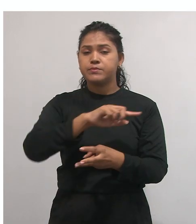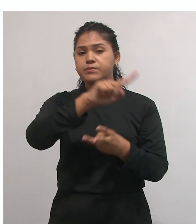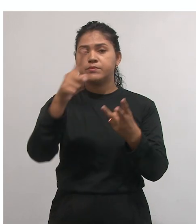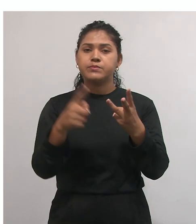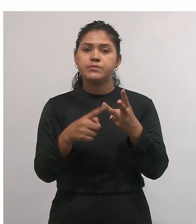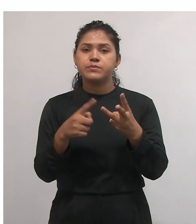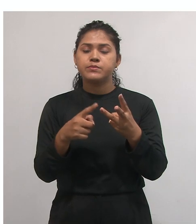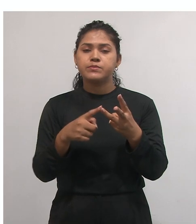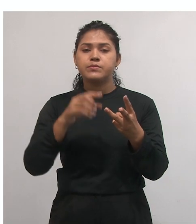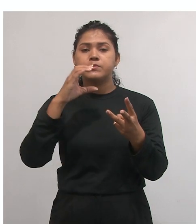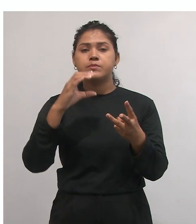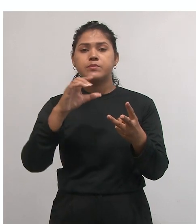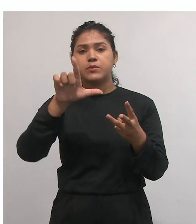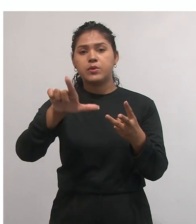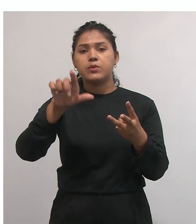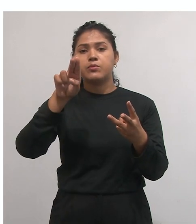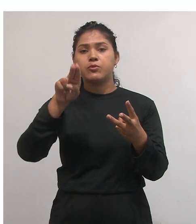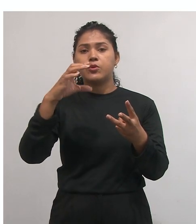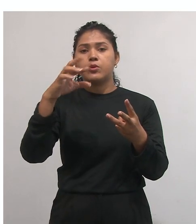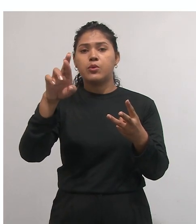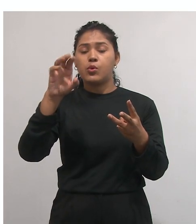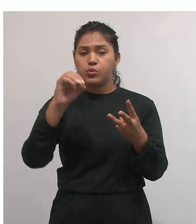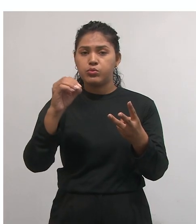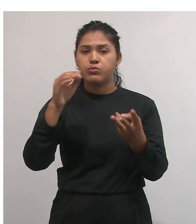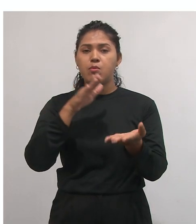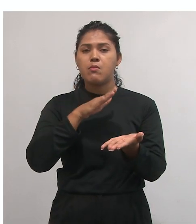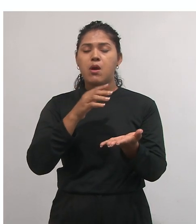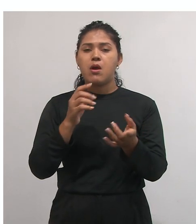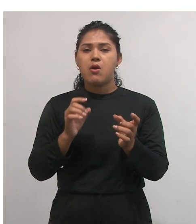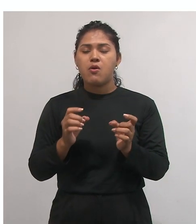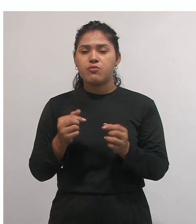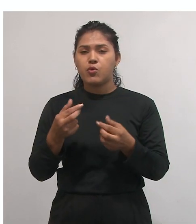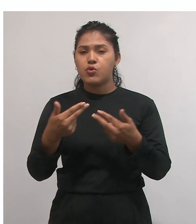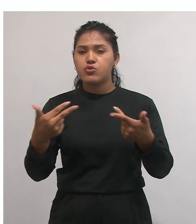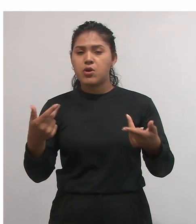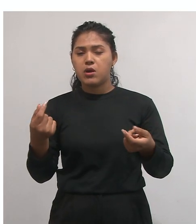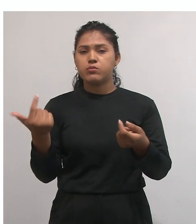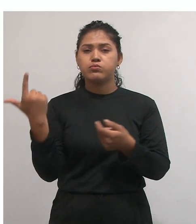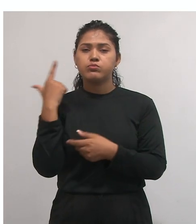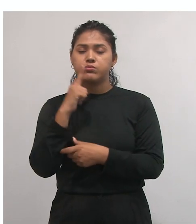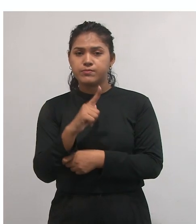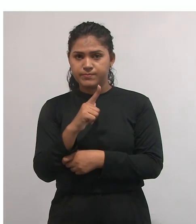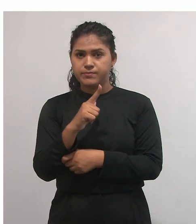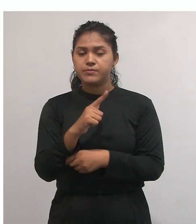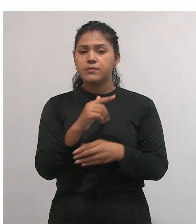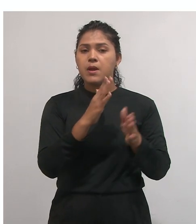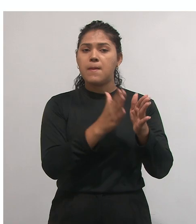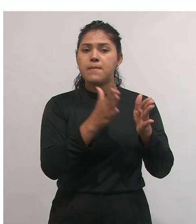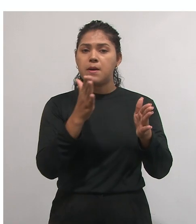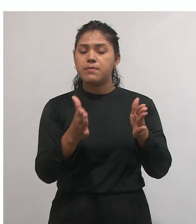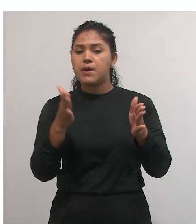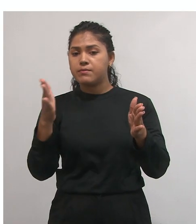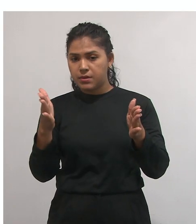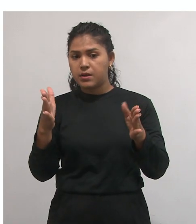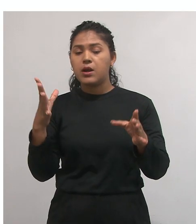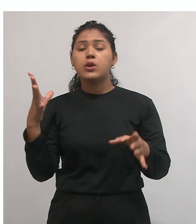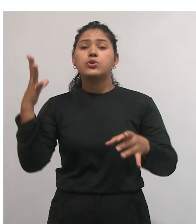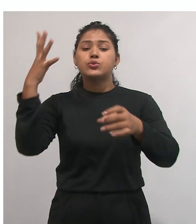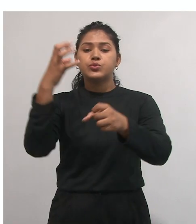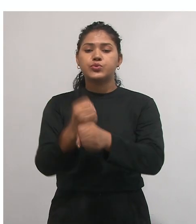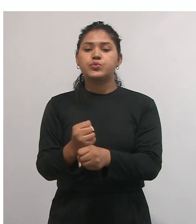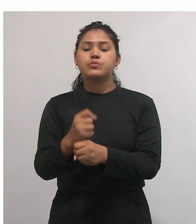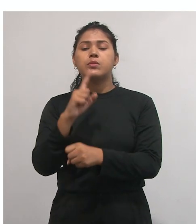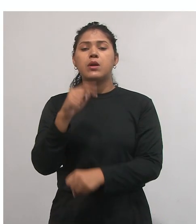percentual e o lucro em percentual. Aí eu tenho o custo base por unidade,